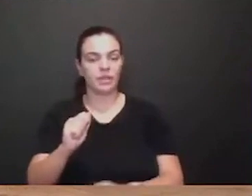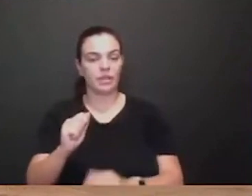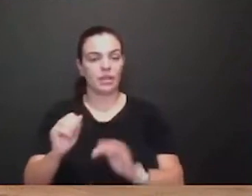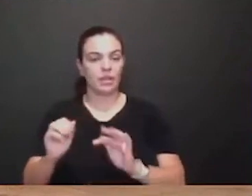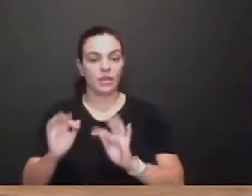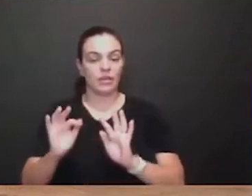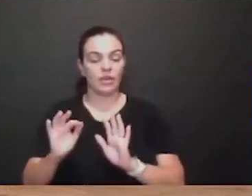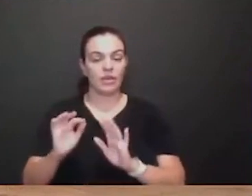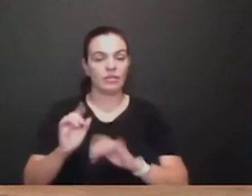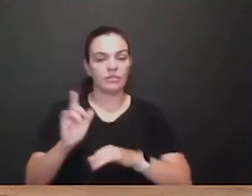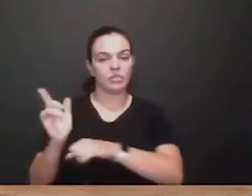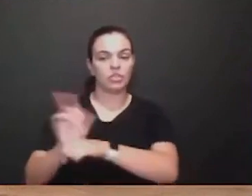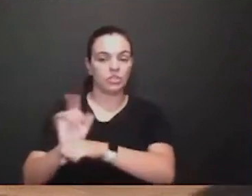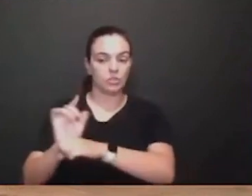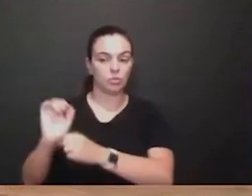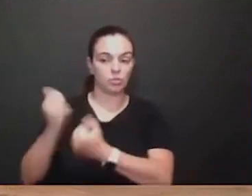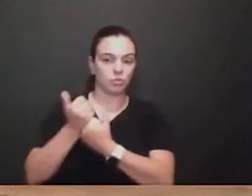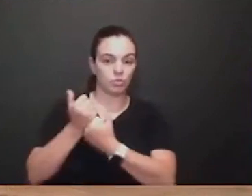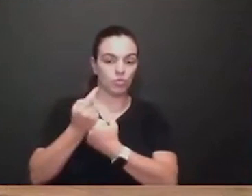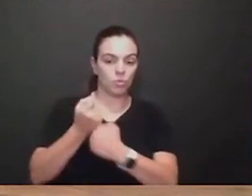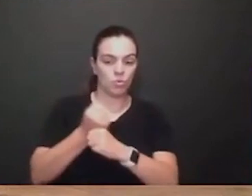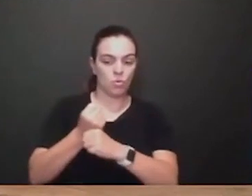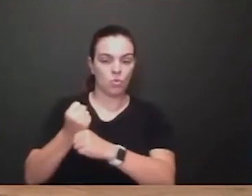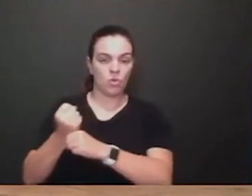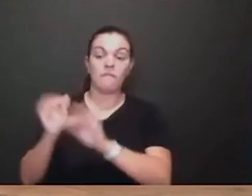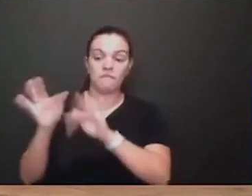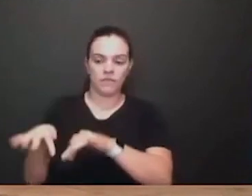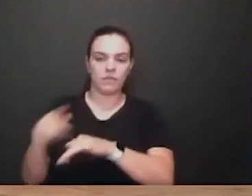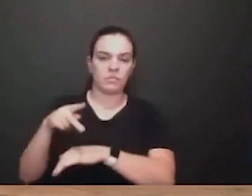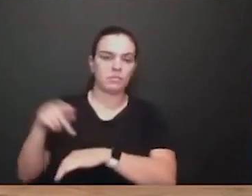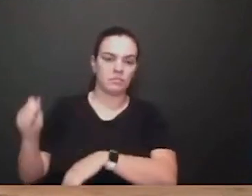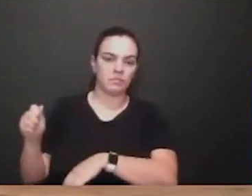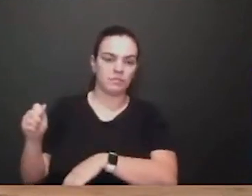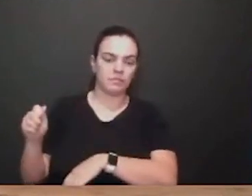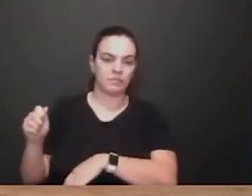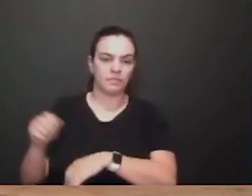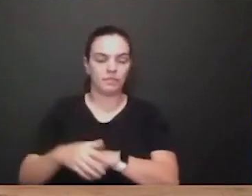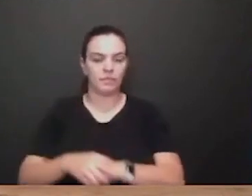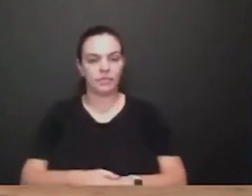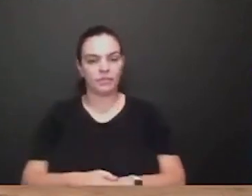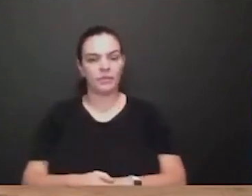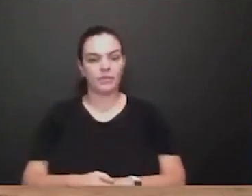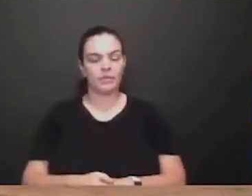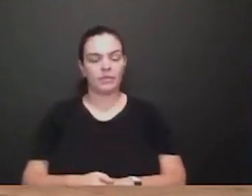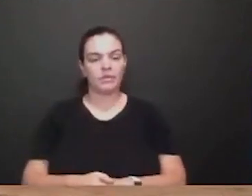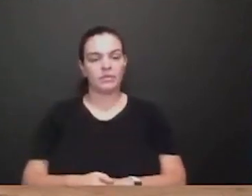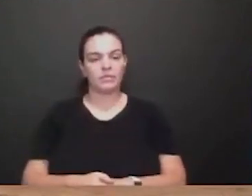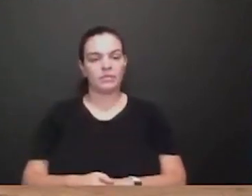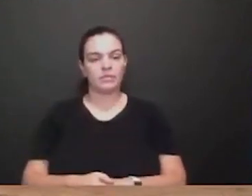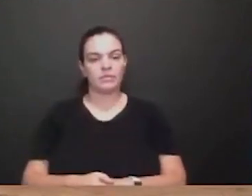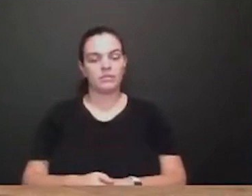da próxima gestão. Né? Então, qualquer dúvida com relação a esse sentido, até da evolução dos programas, a evolução dos